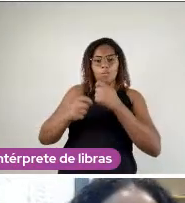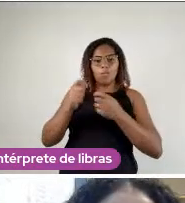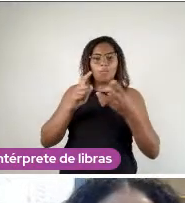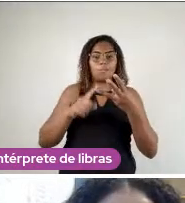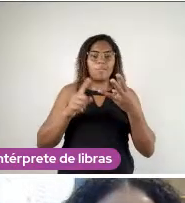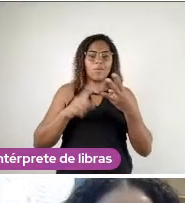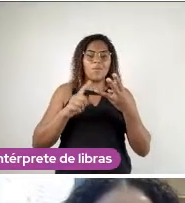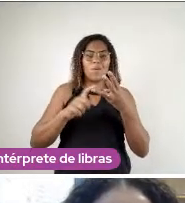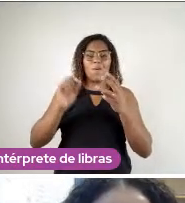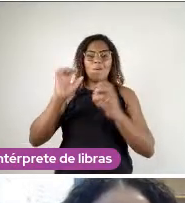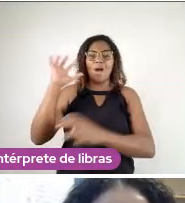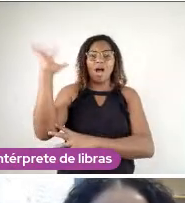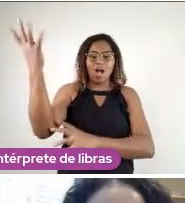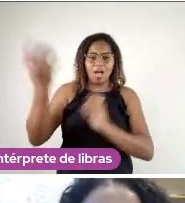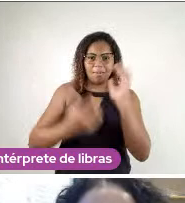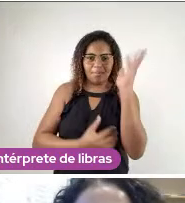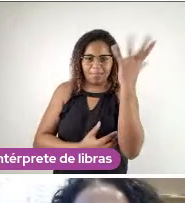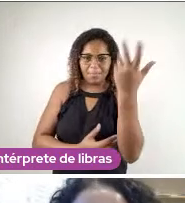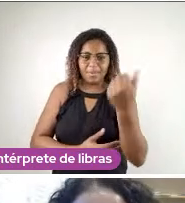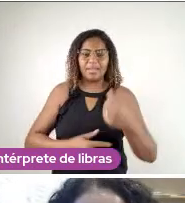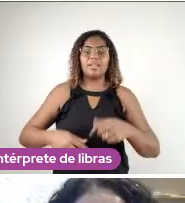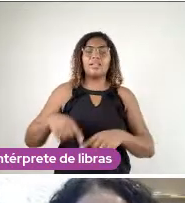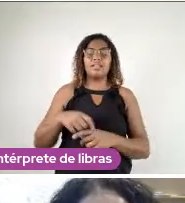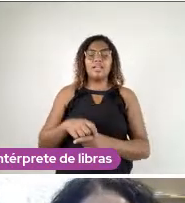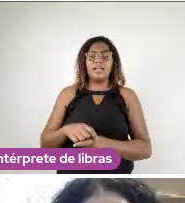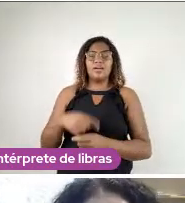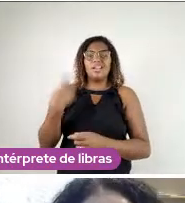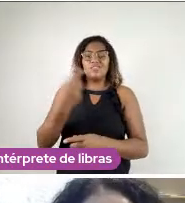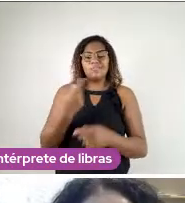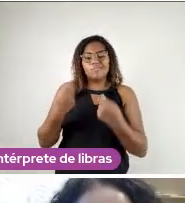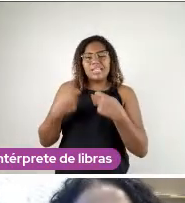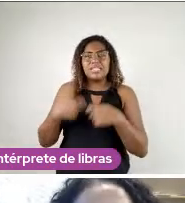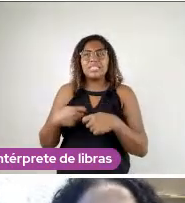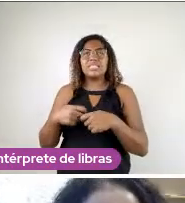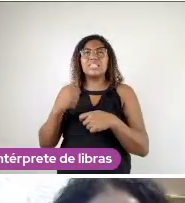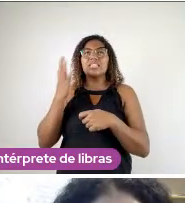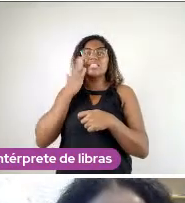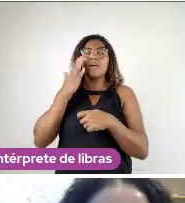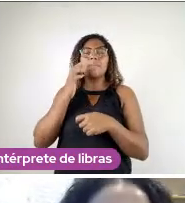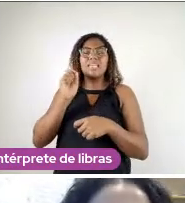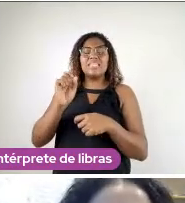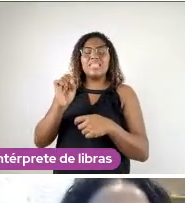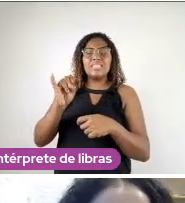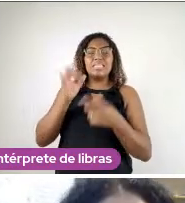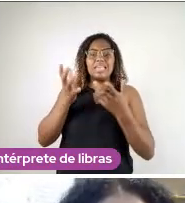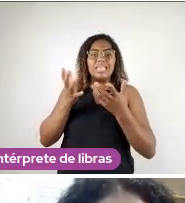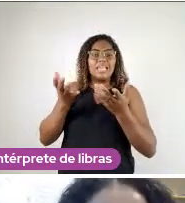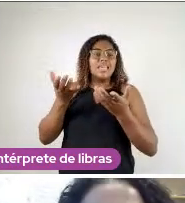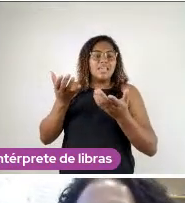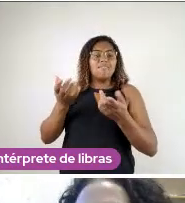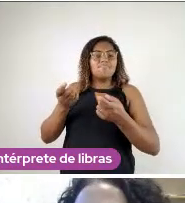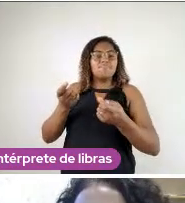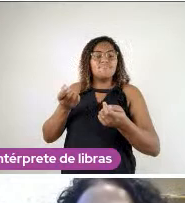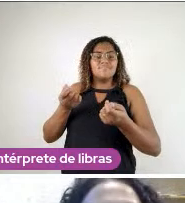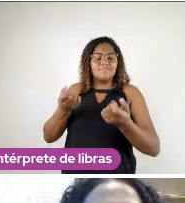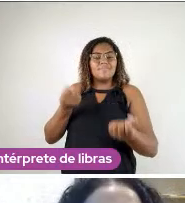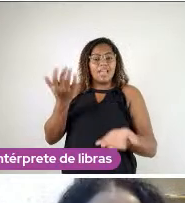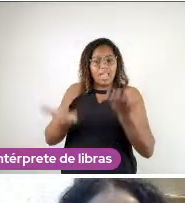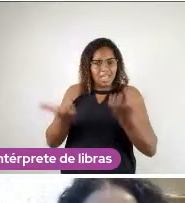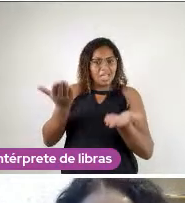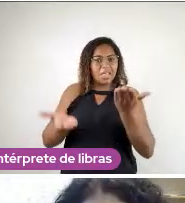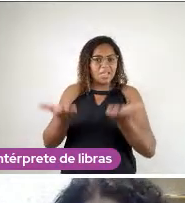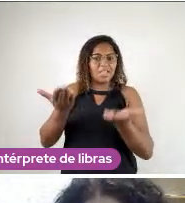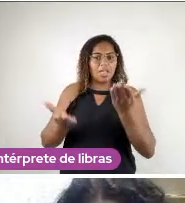o ambiental. Né? Eles precisam, a gente precisa, para ser uma atividade realmente ser chamada de Blue Economy, você tem que